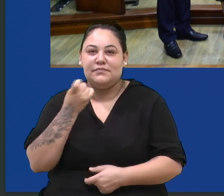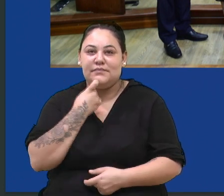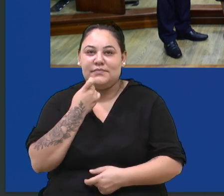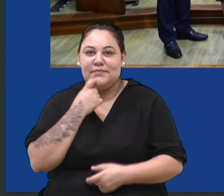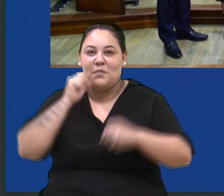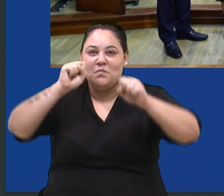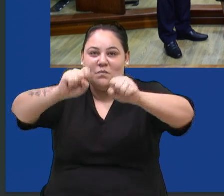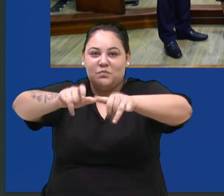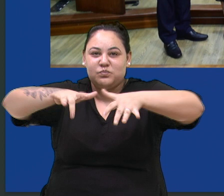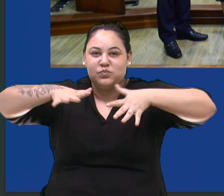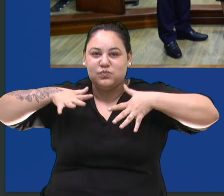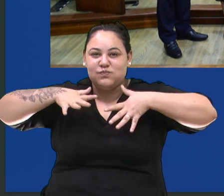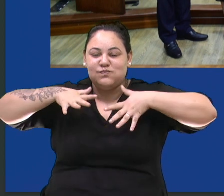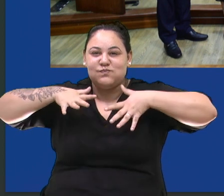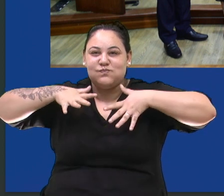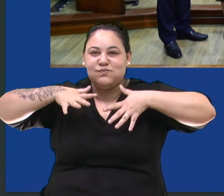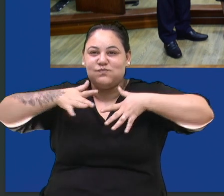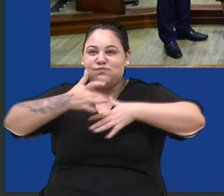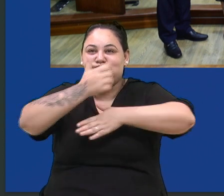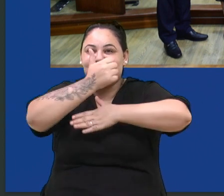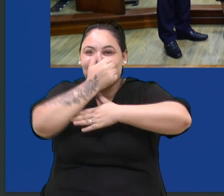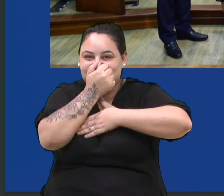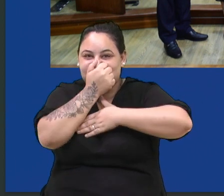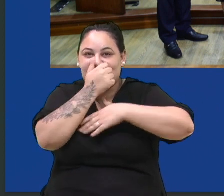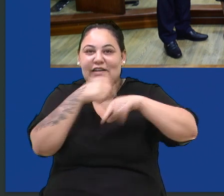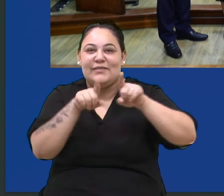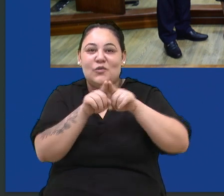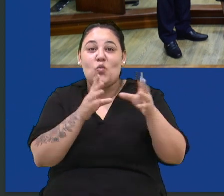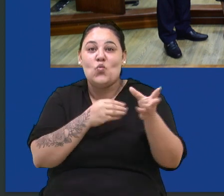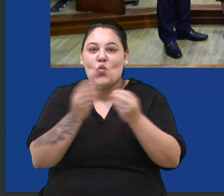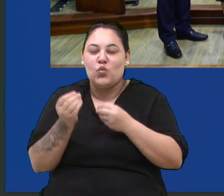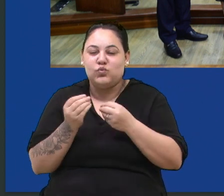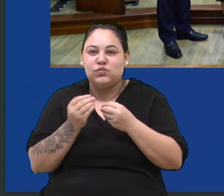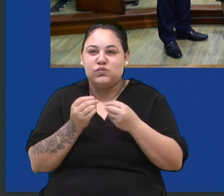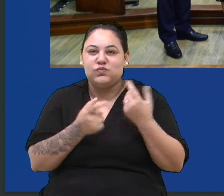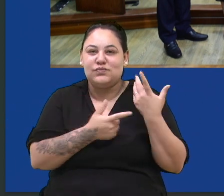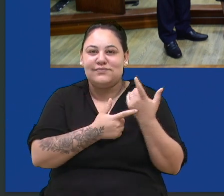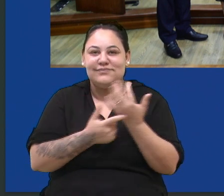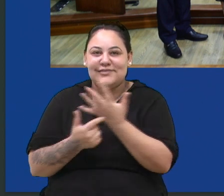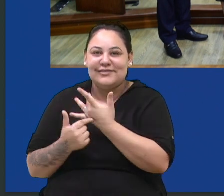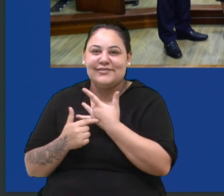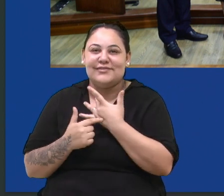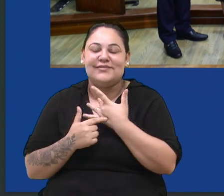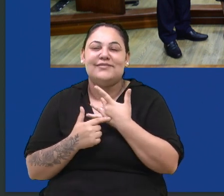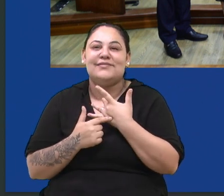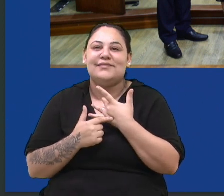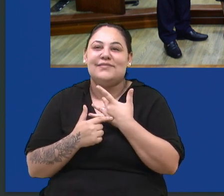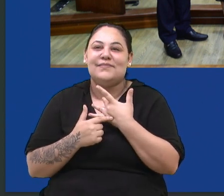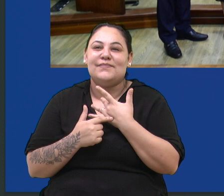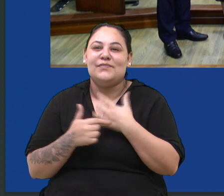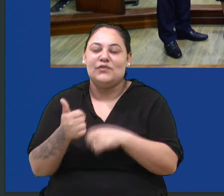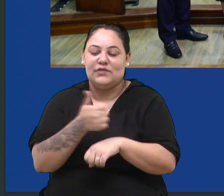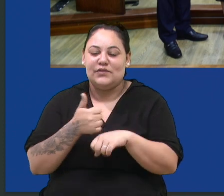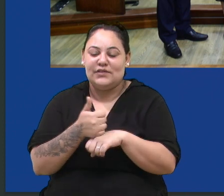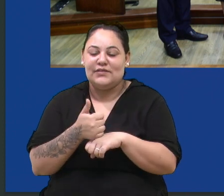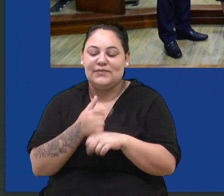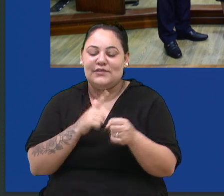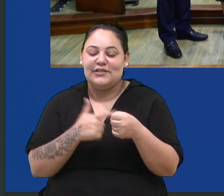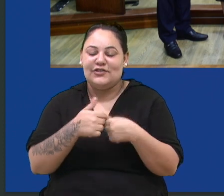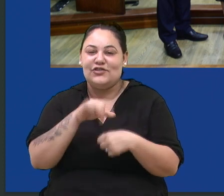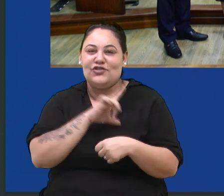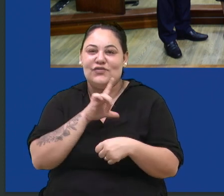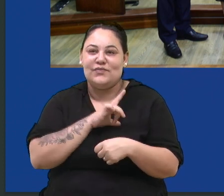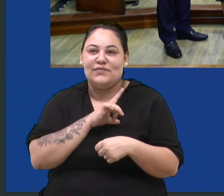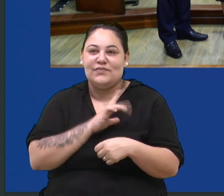plenário lotado, e, inclusive com muitos artistas da cidade, onde tivemos brilhantes